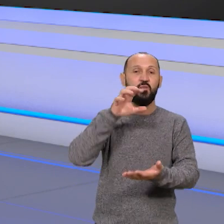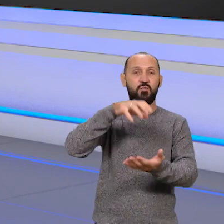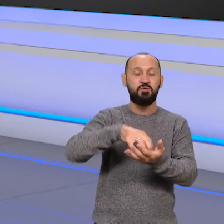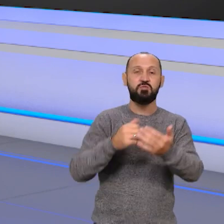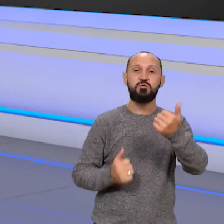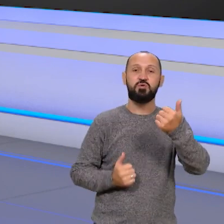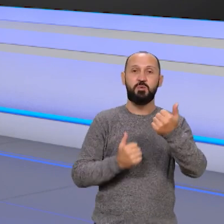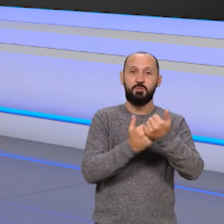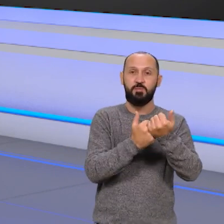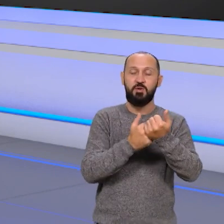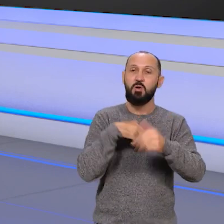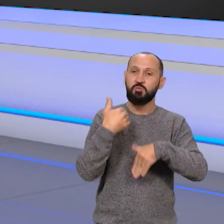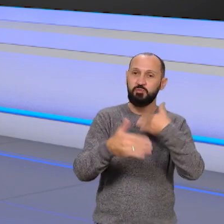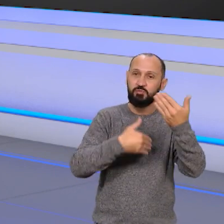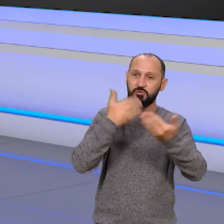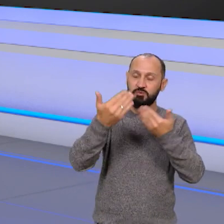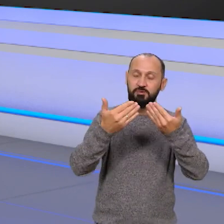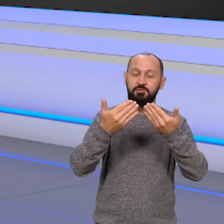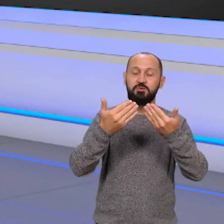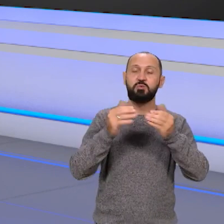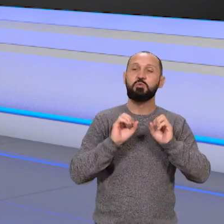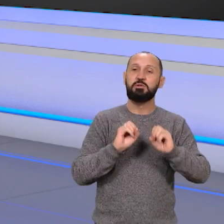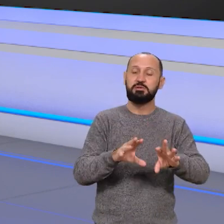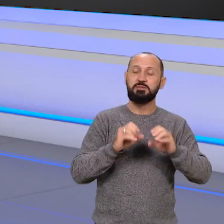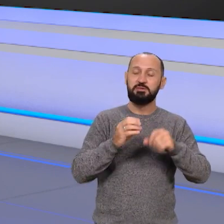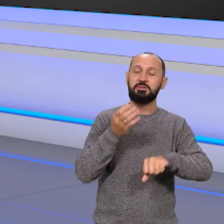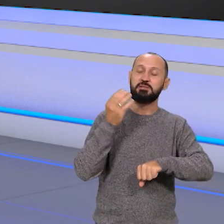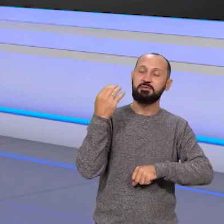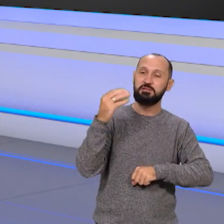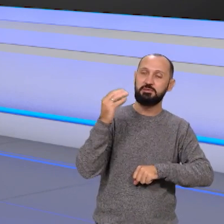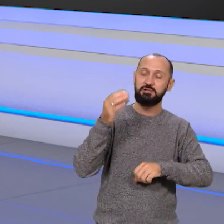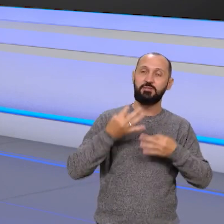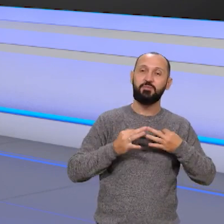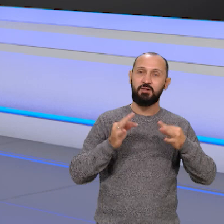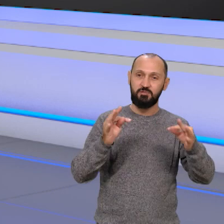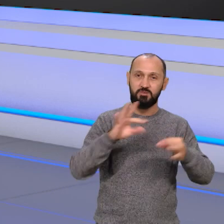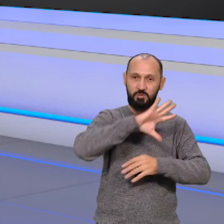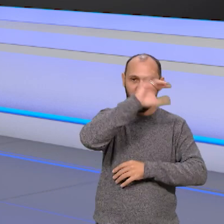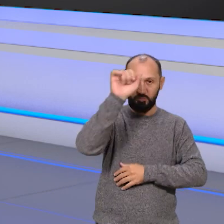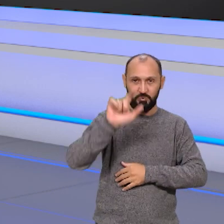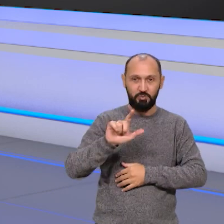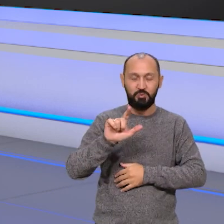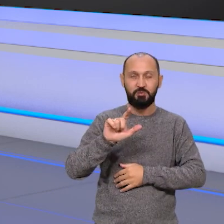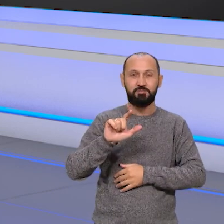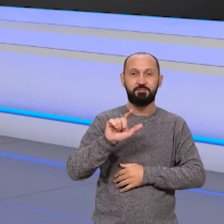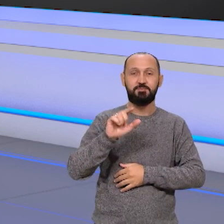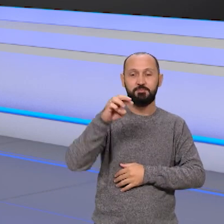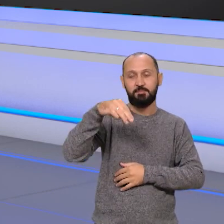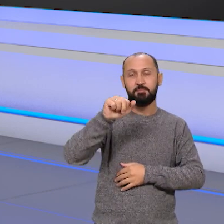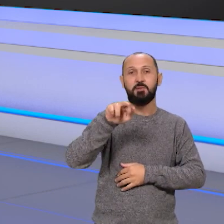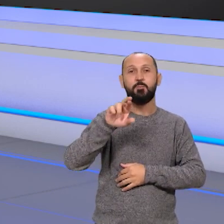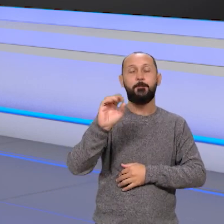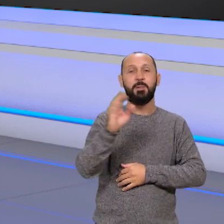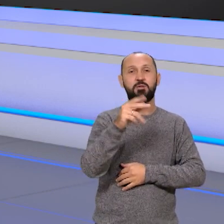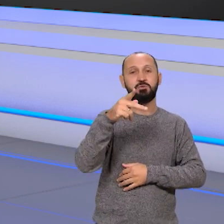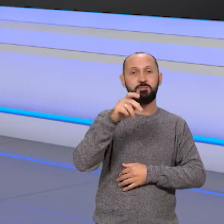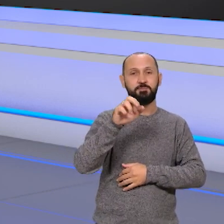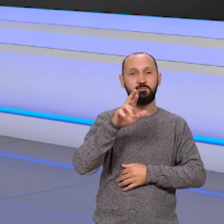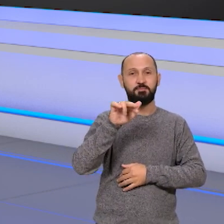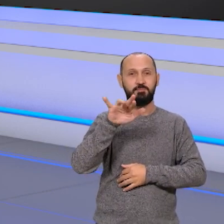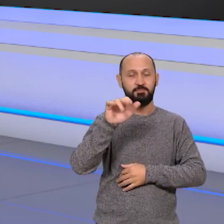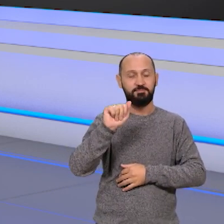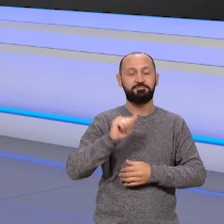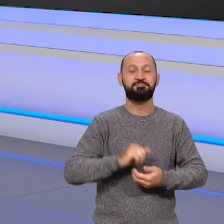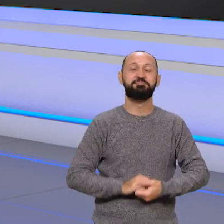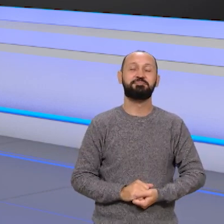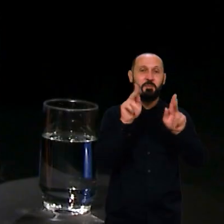é o diretor-presidente da Fundação de Apoio ao Desenvolvimento do Ensino, Ciência e Tecnologia de Mato Grosso do Sul,